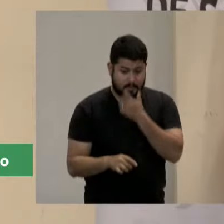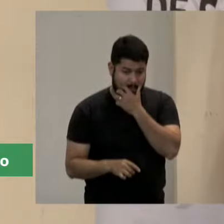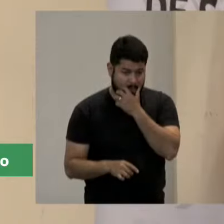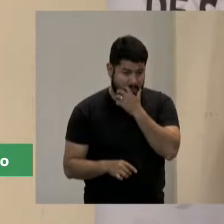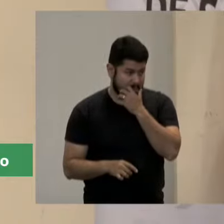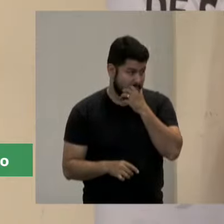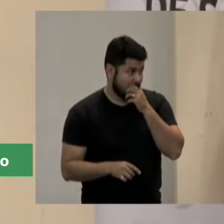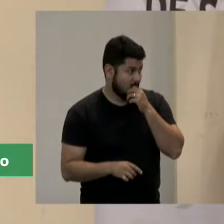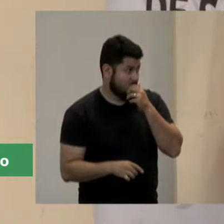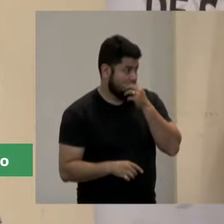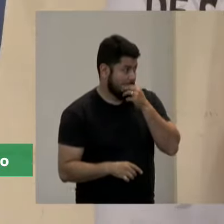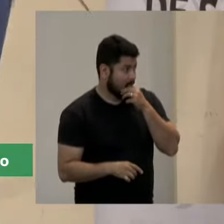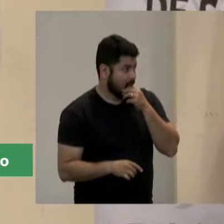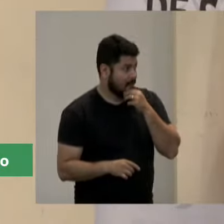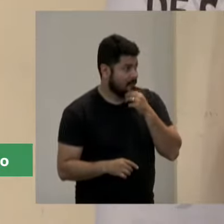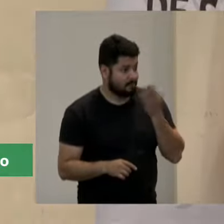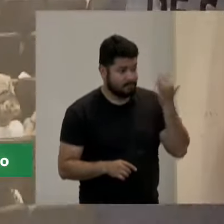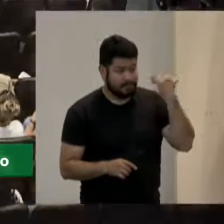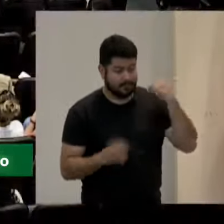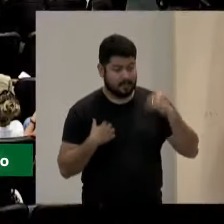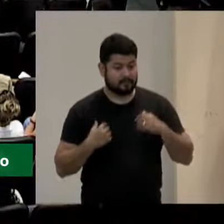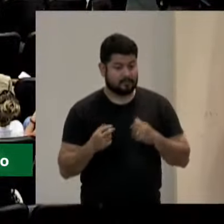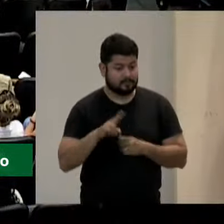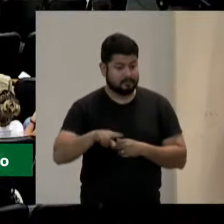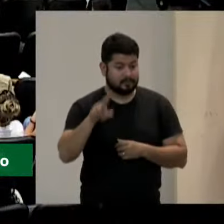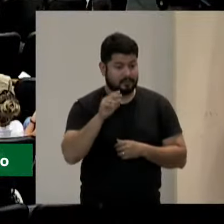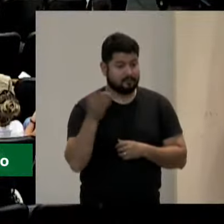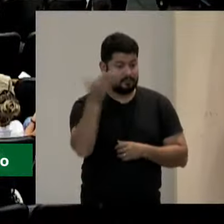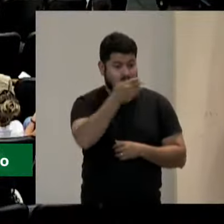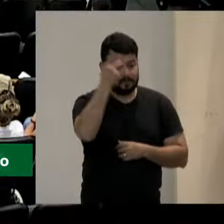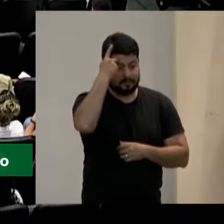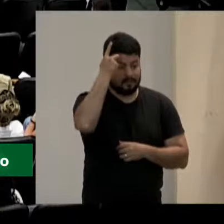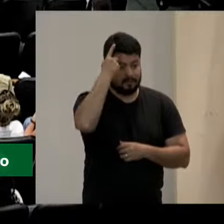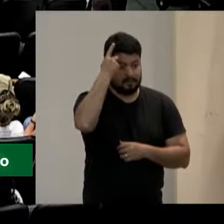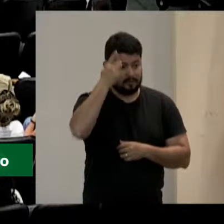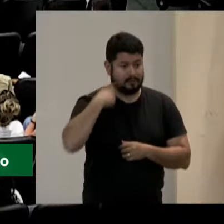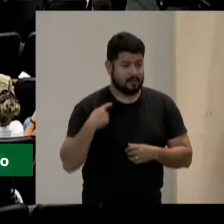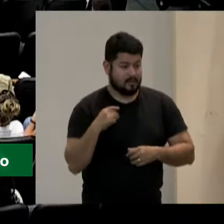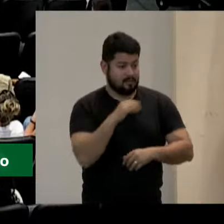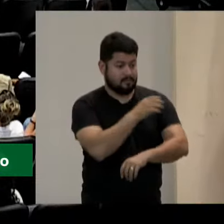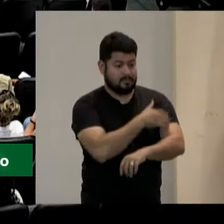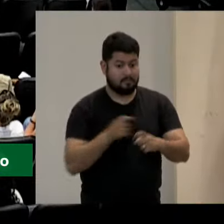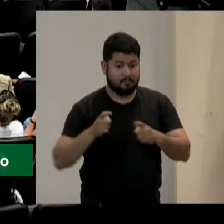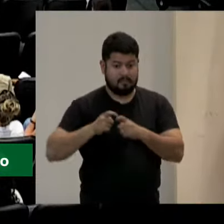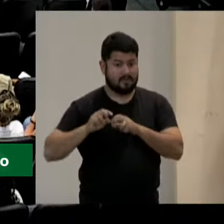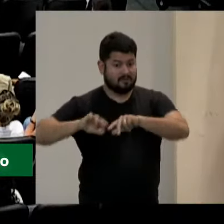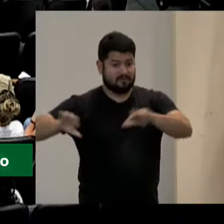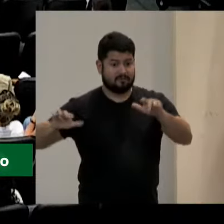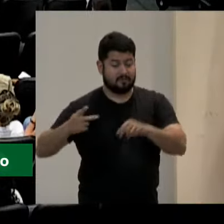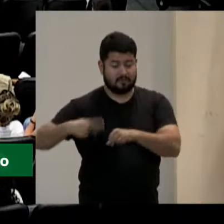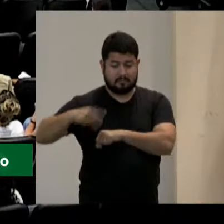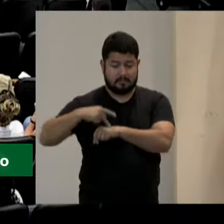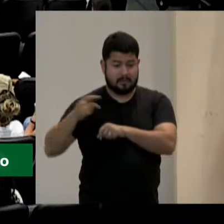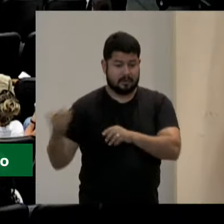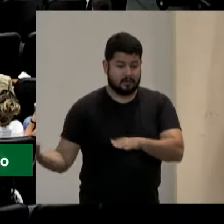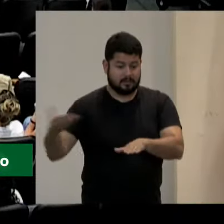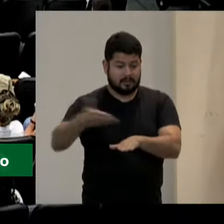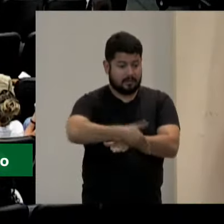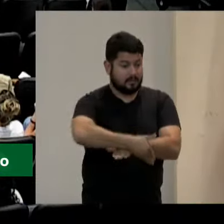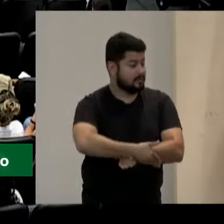em Campinas colocar os braços, e o médico veio gente da Espanha, da Alemanha, e quem conseguir mexer o braço vai ganhar